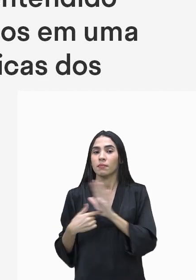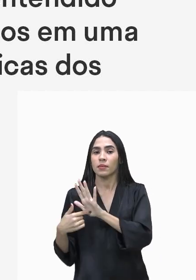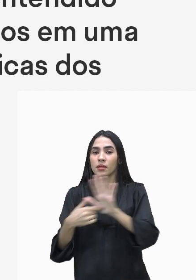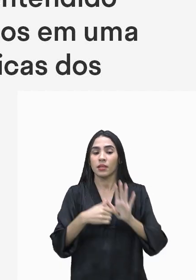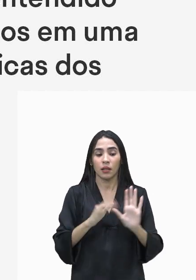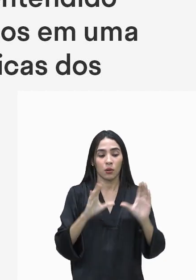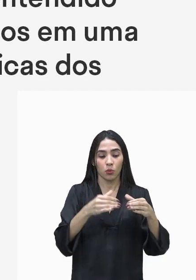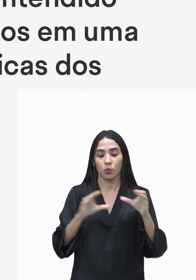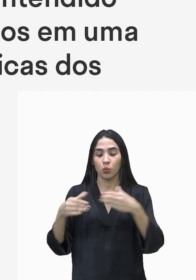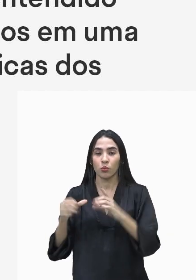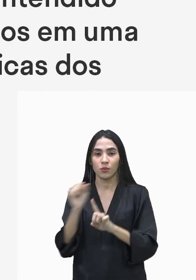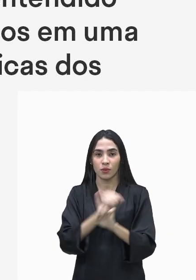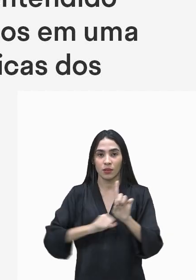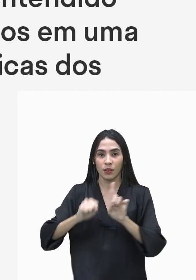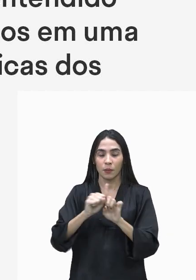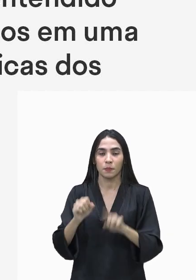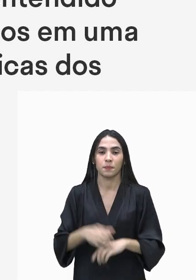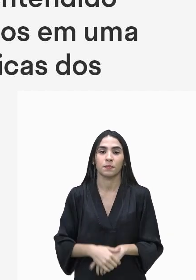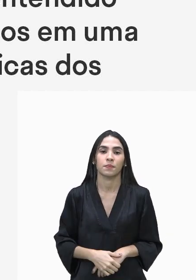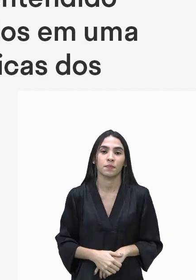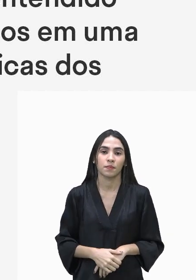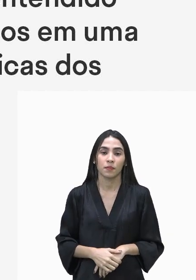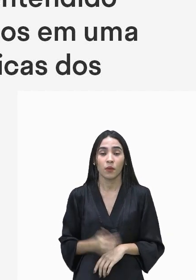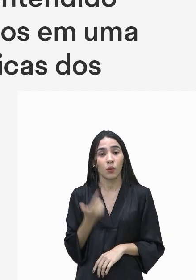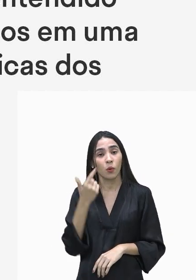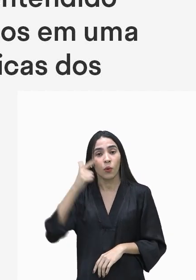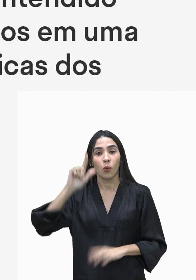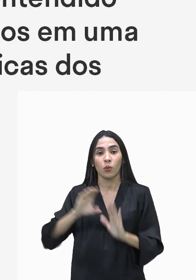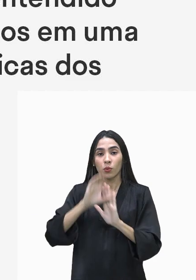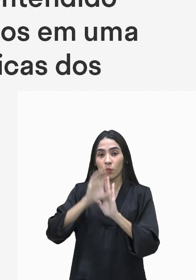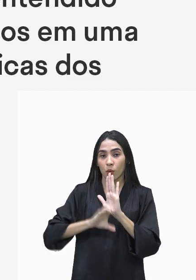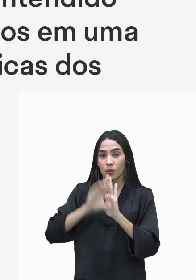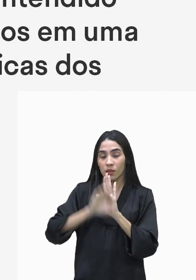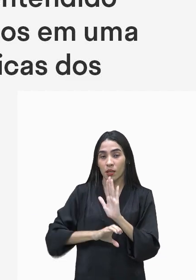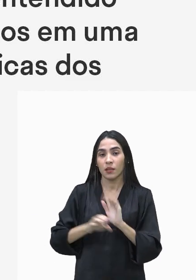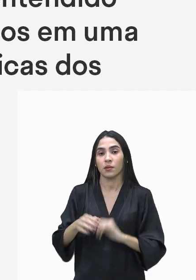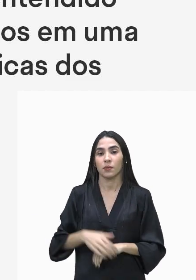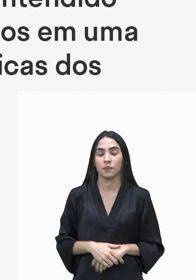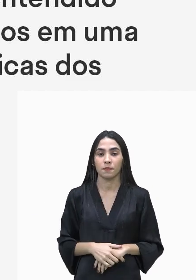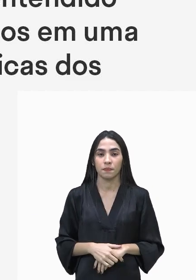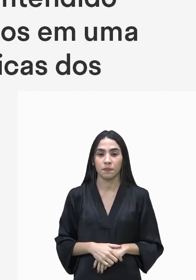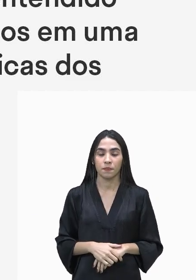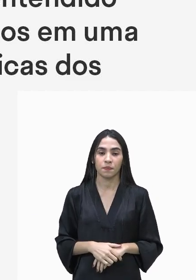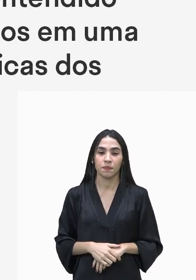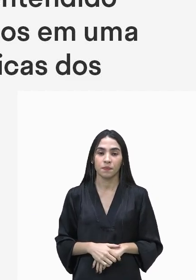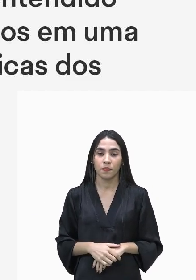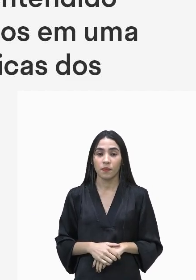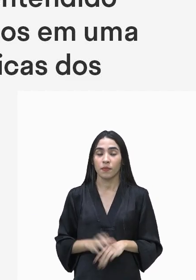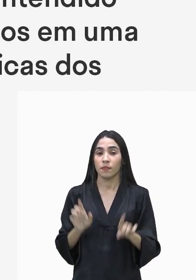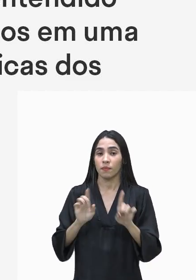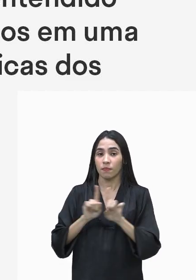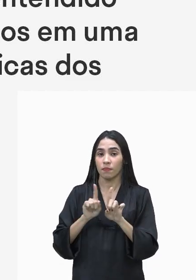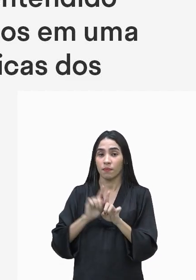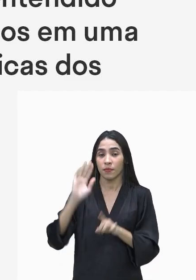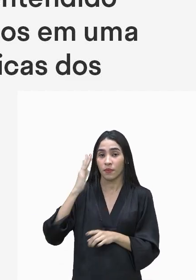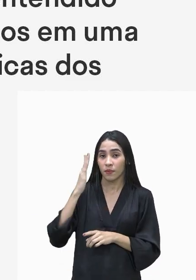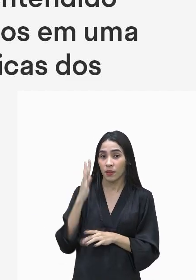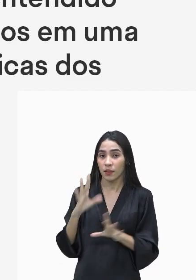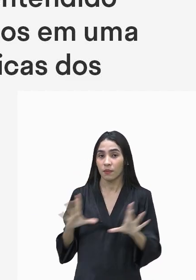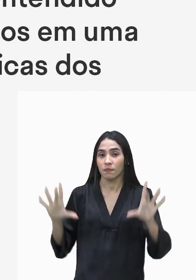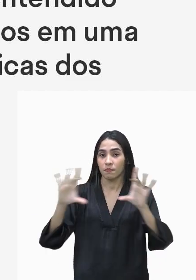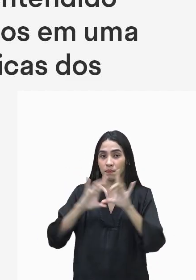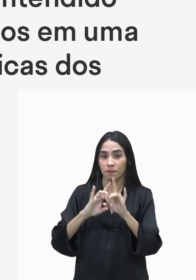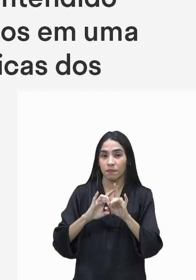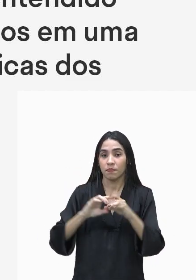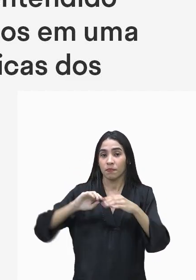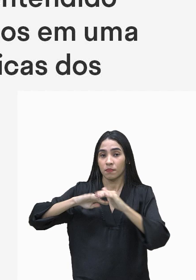grupo social. Outro conceito para entender que também está interligado ao